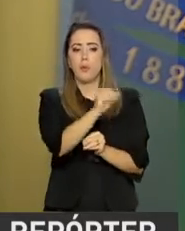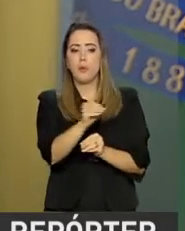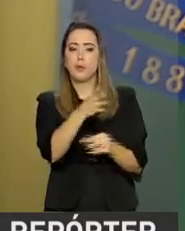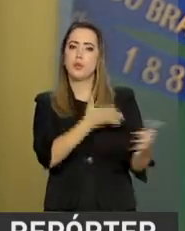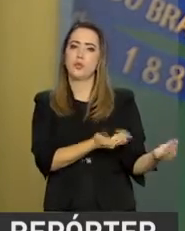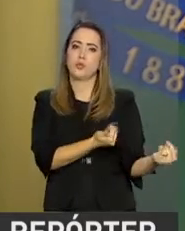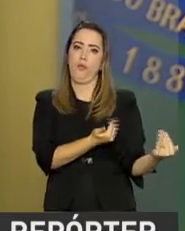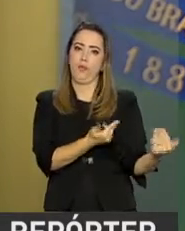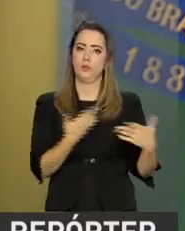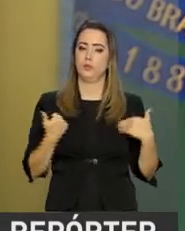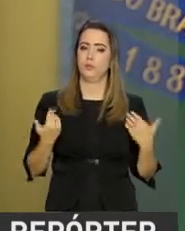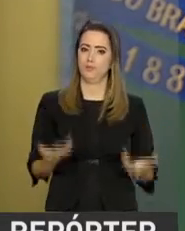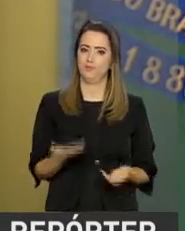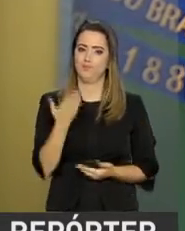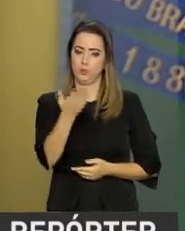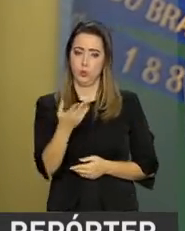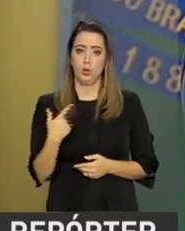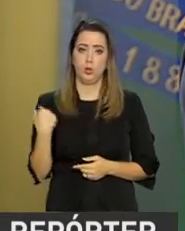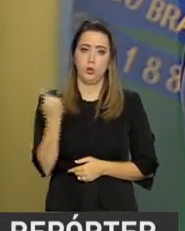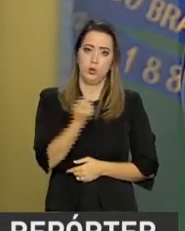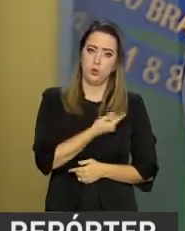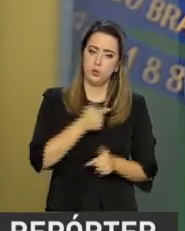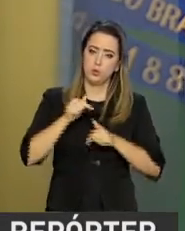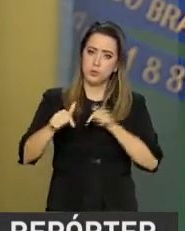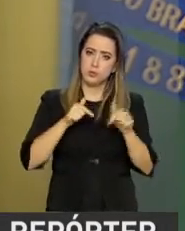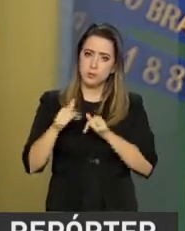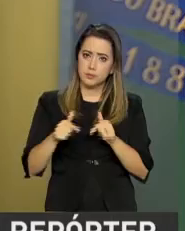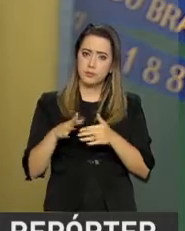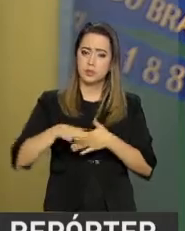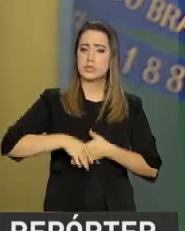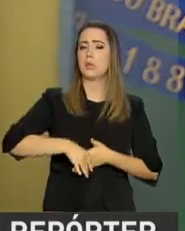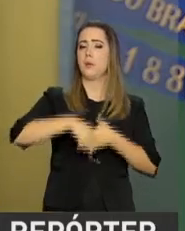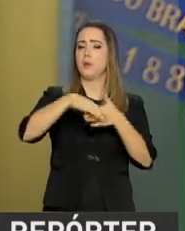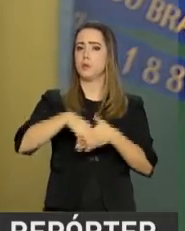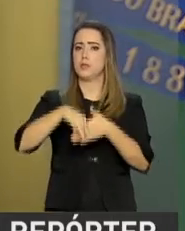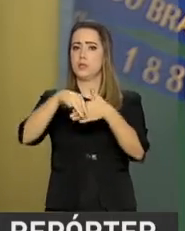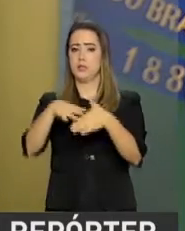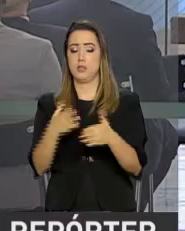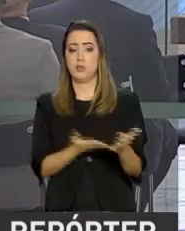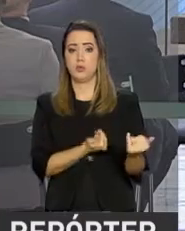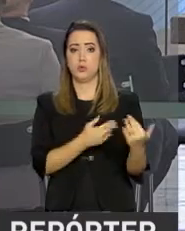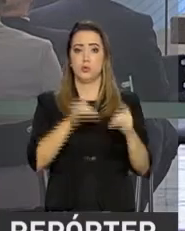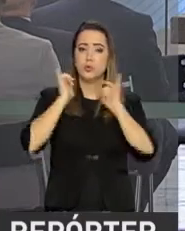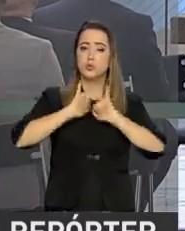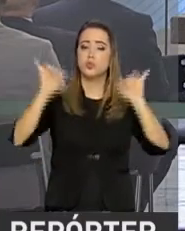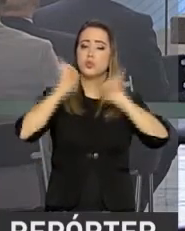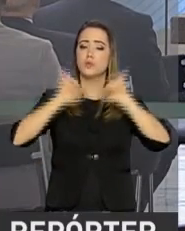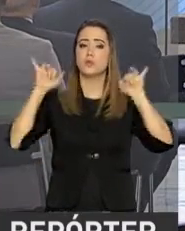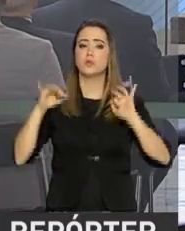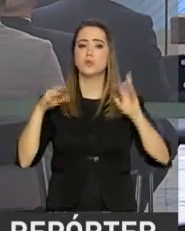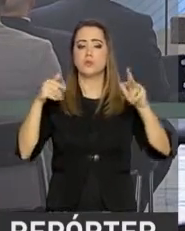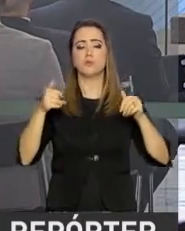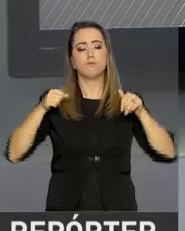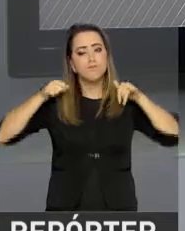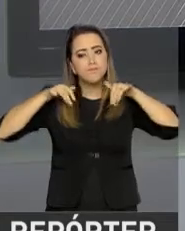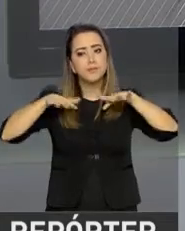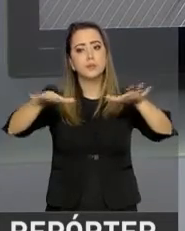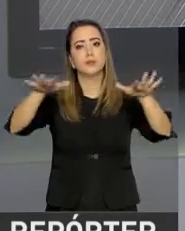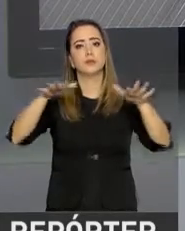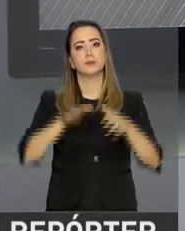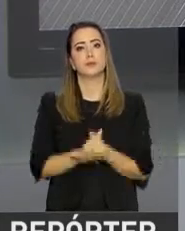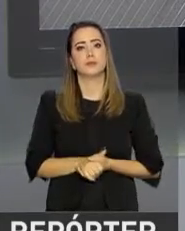assis a sua tarefa tarefa dos ossos é líderes jovens de divulgar isso intensamente